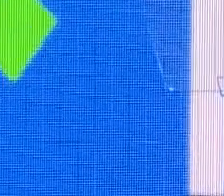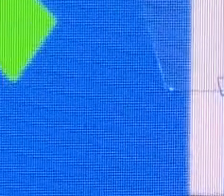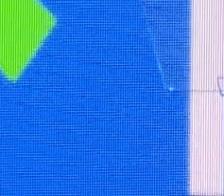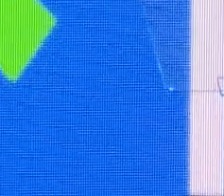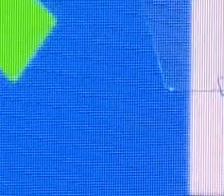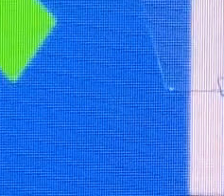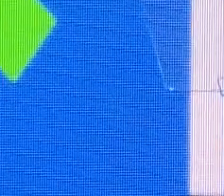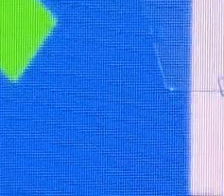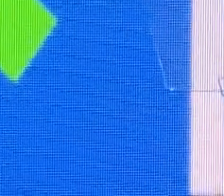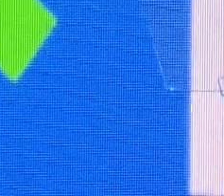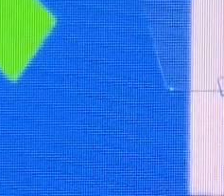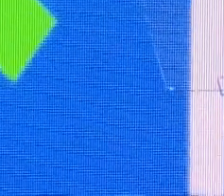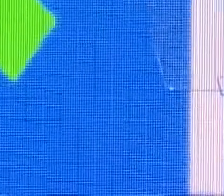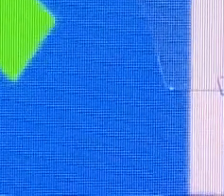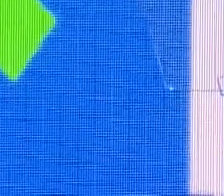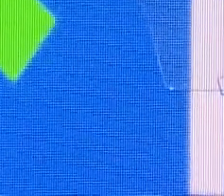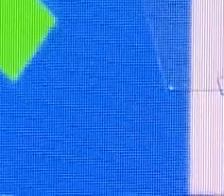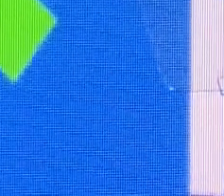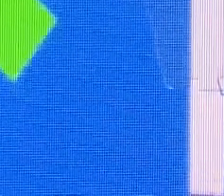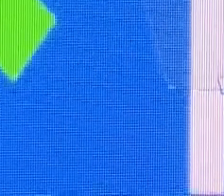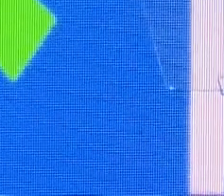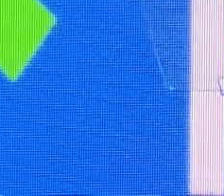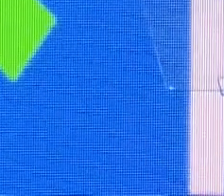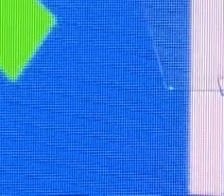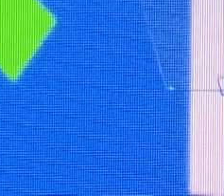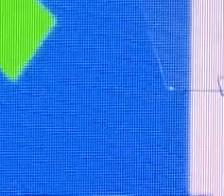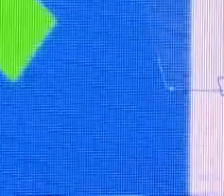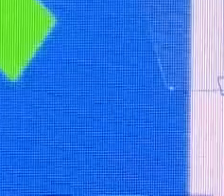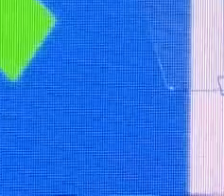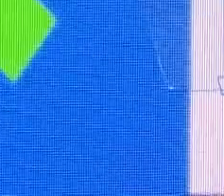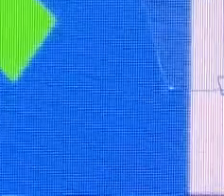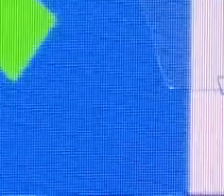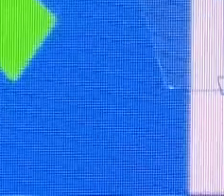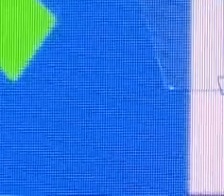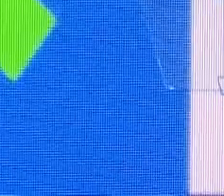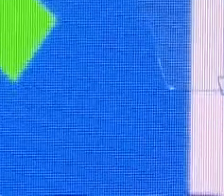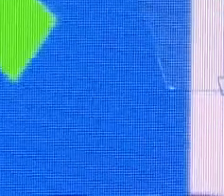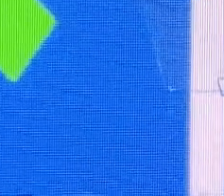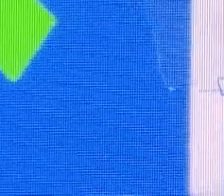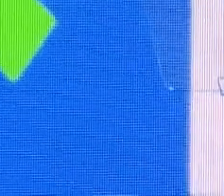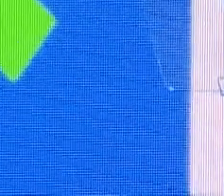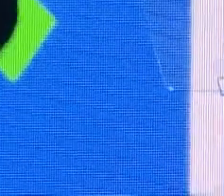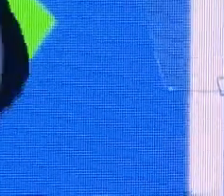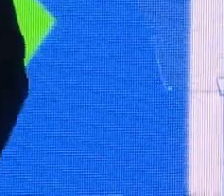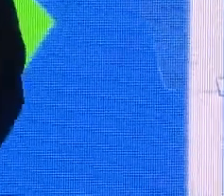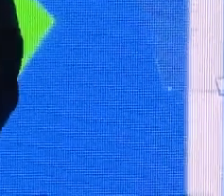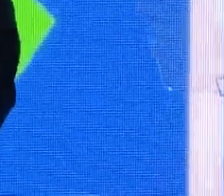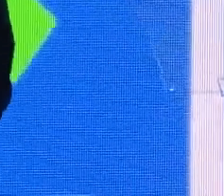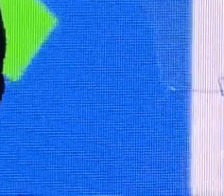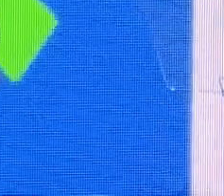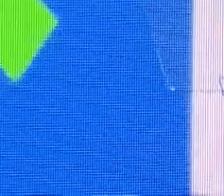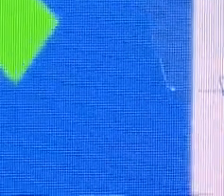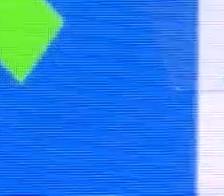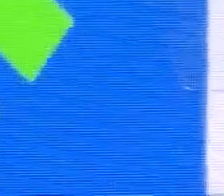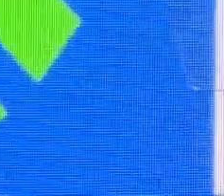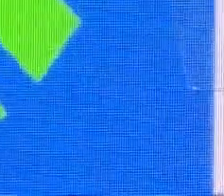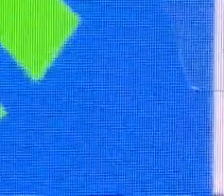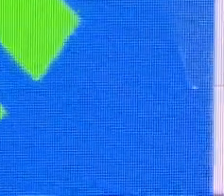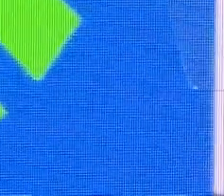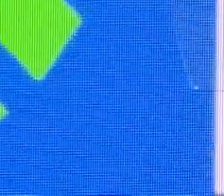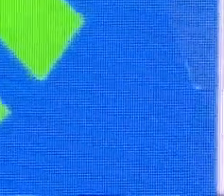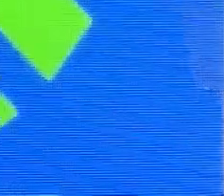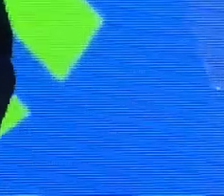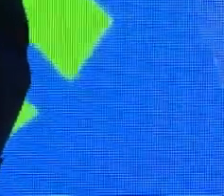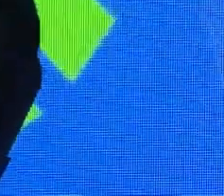presidente Lula o maior promotor dos nossos investimentos atração do investimento privado aqui nas suas